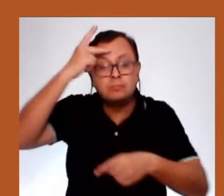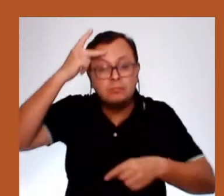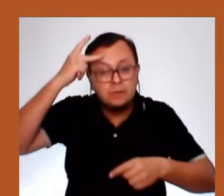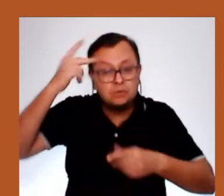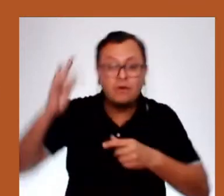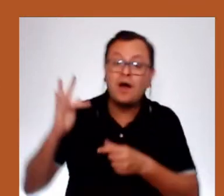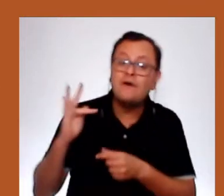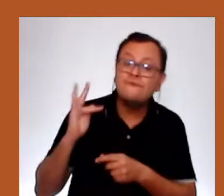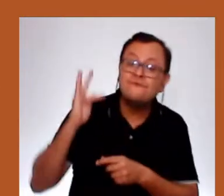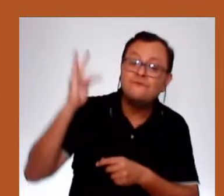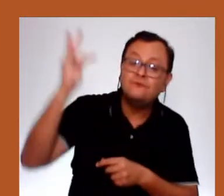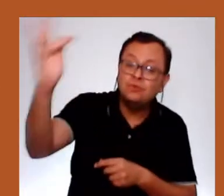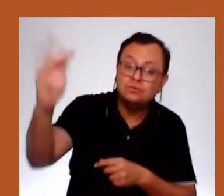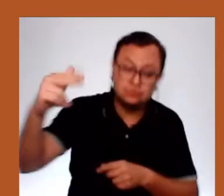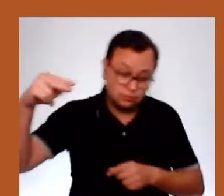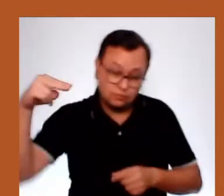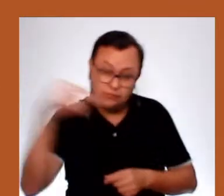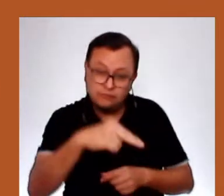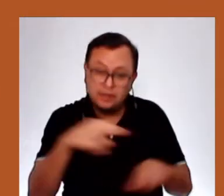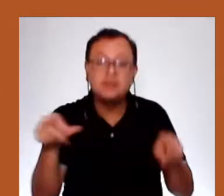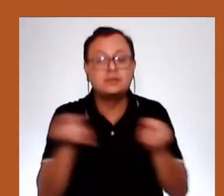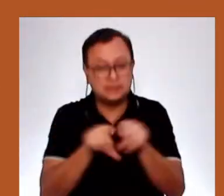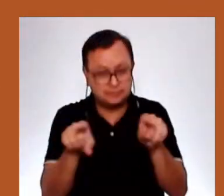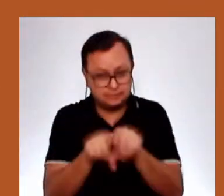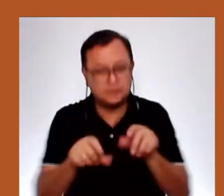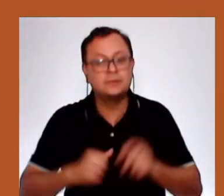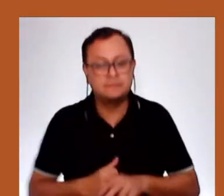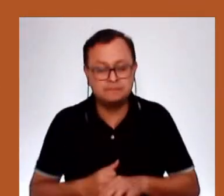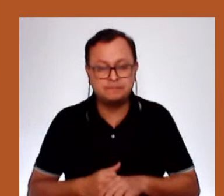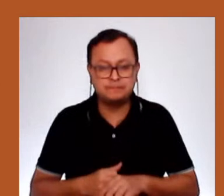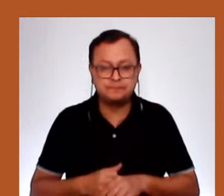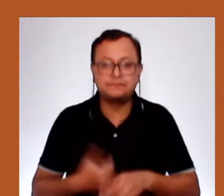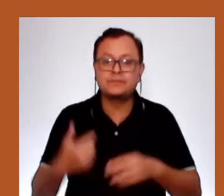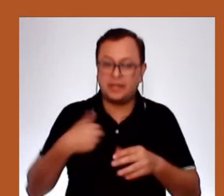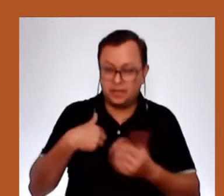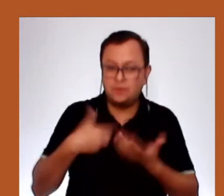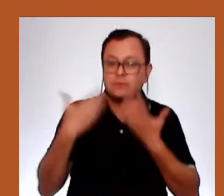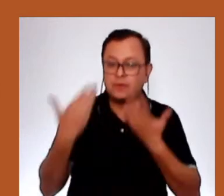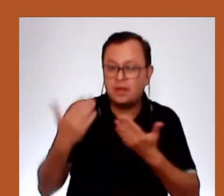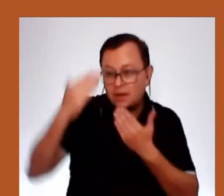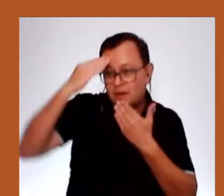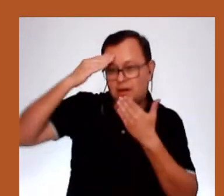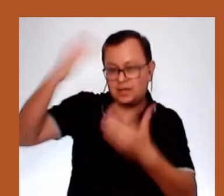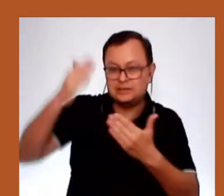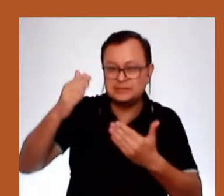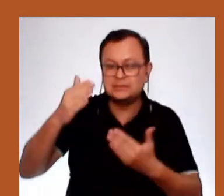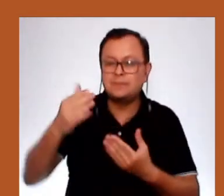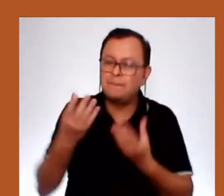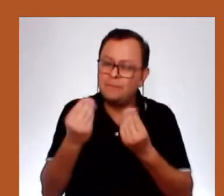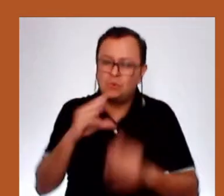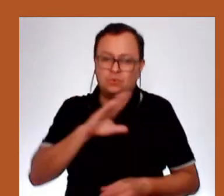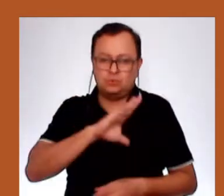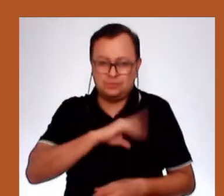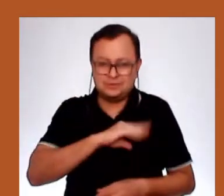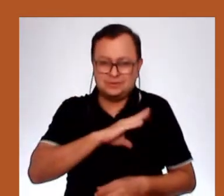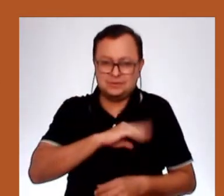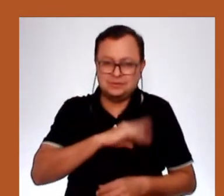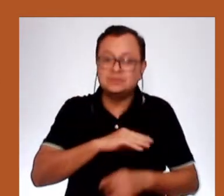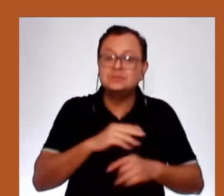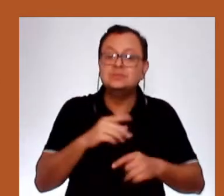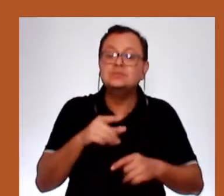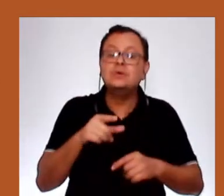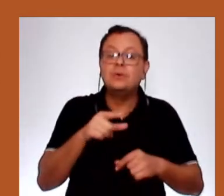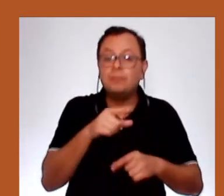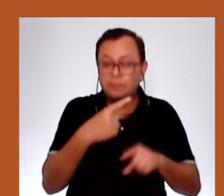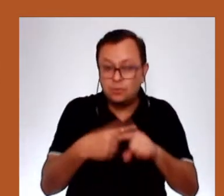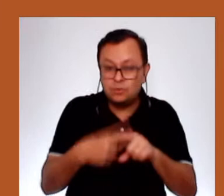multiplicadores dessa mensagem. Eu quero agradecer demais ao SESC, em nome da Claudete, de terem